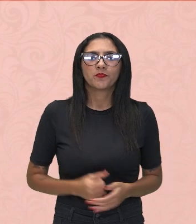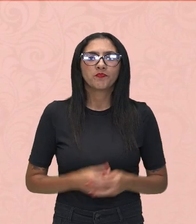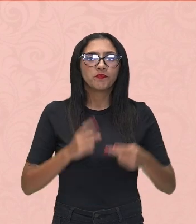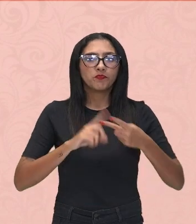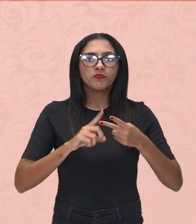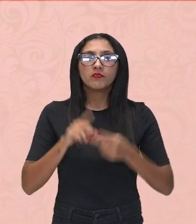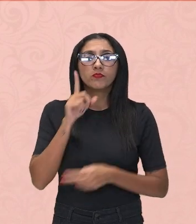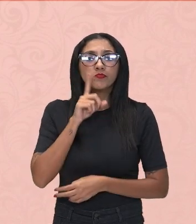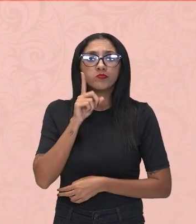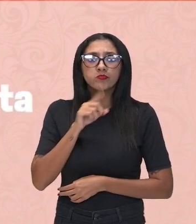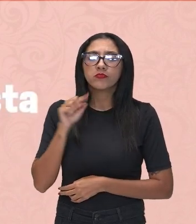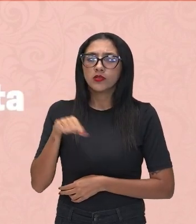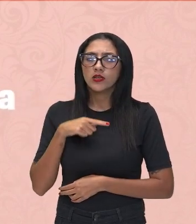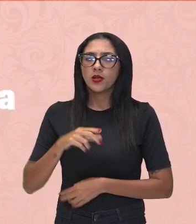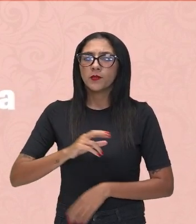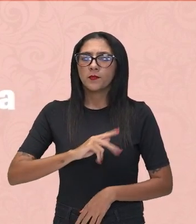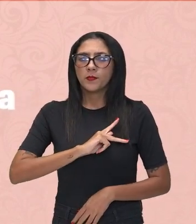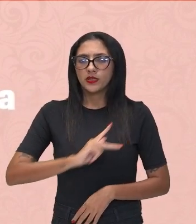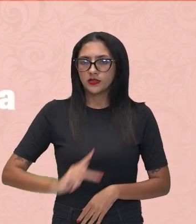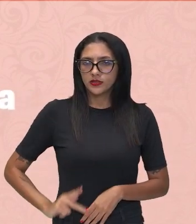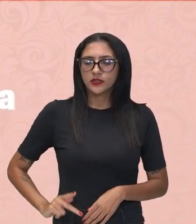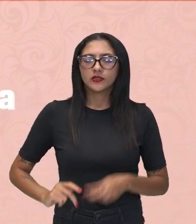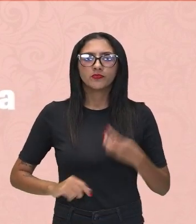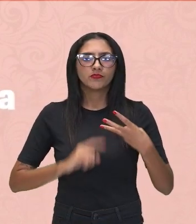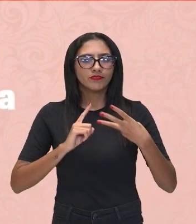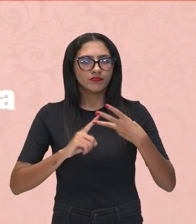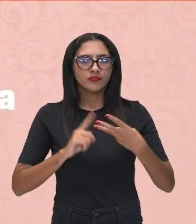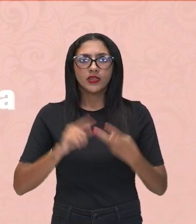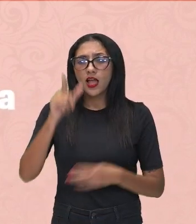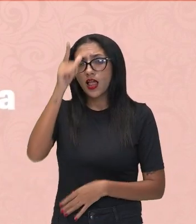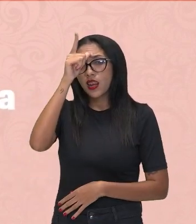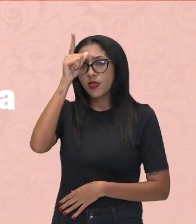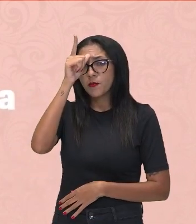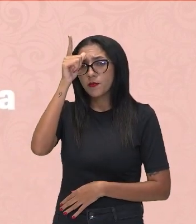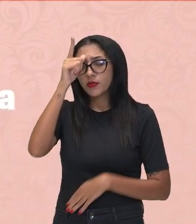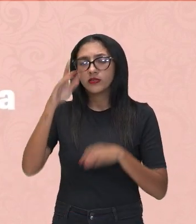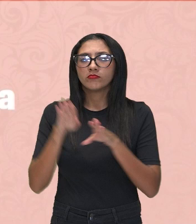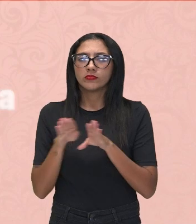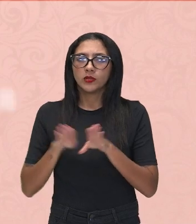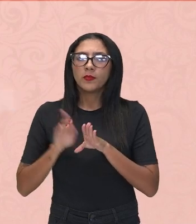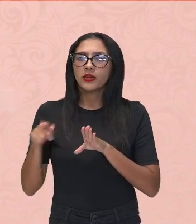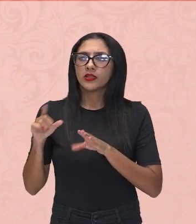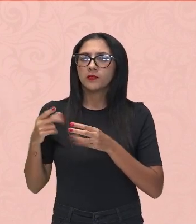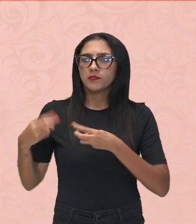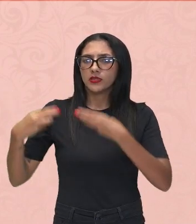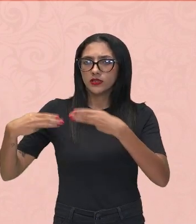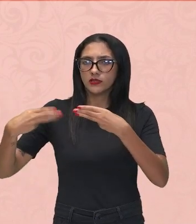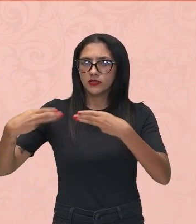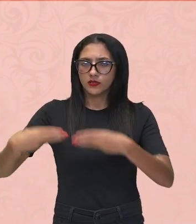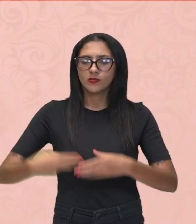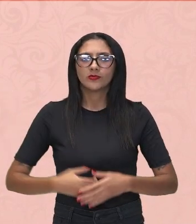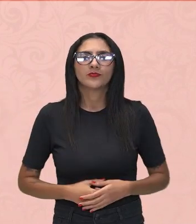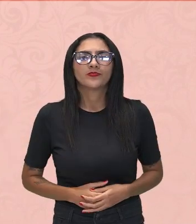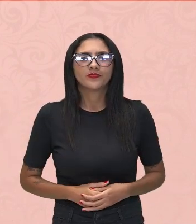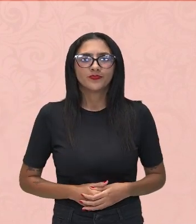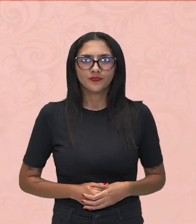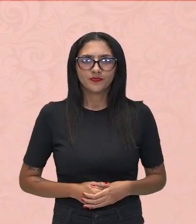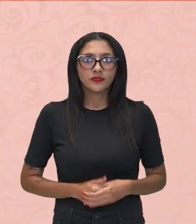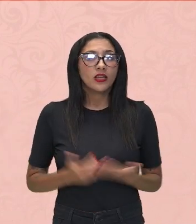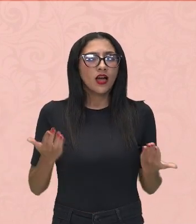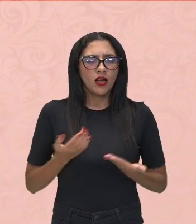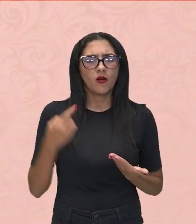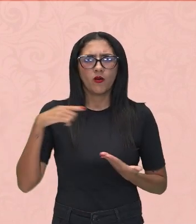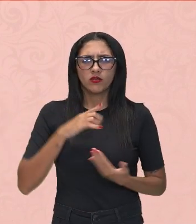república presidencialista. Alemanha é uma república parlamentarista. Agora vocês conhecem as